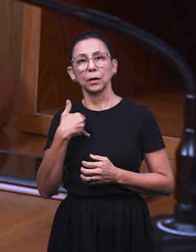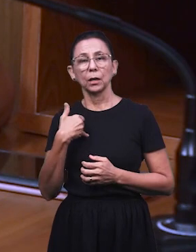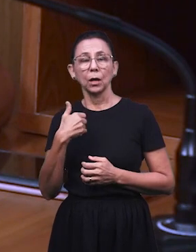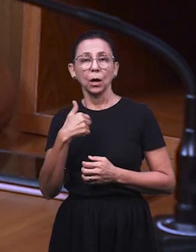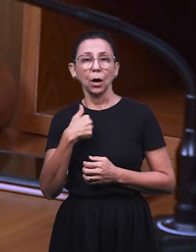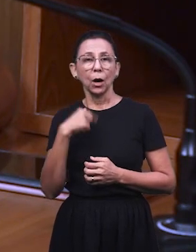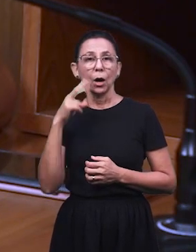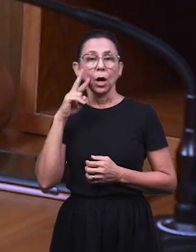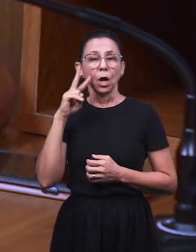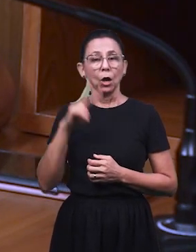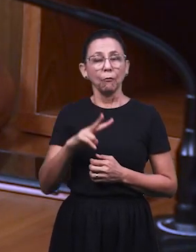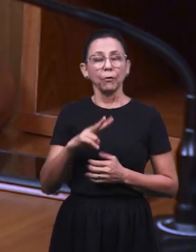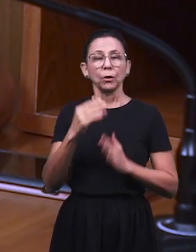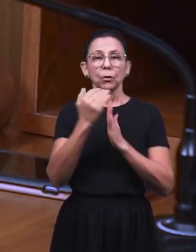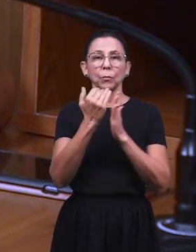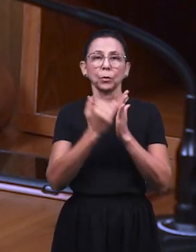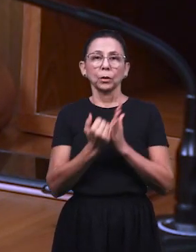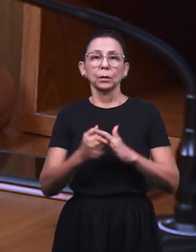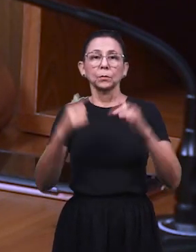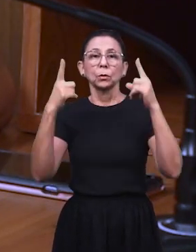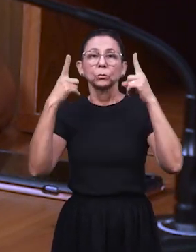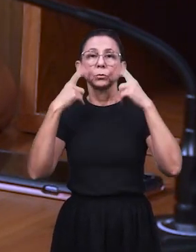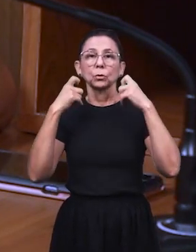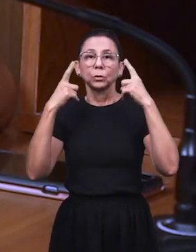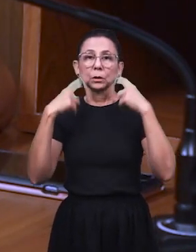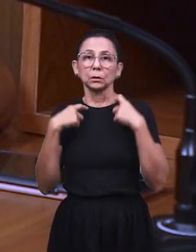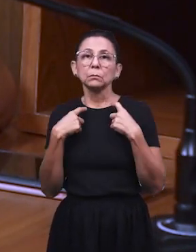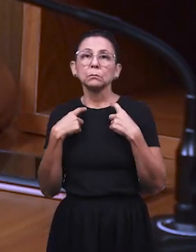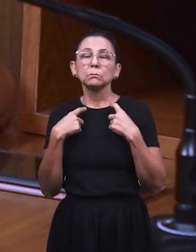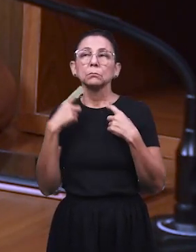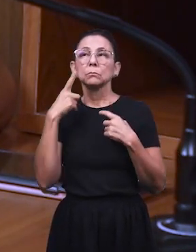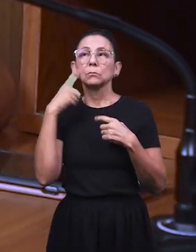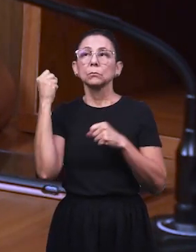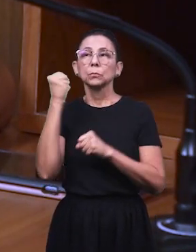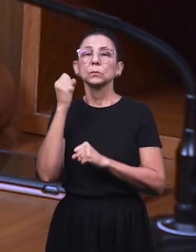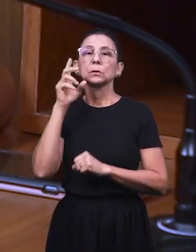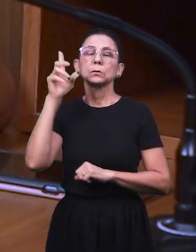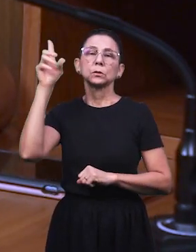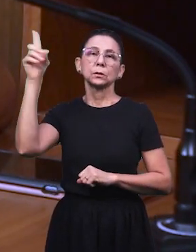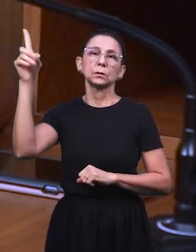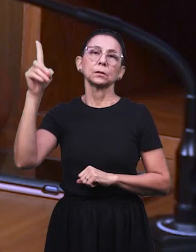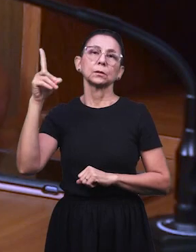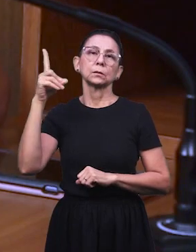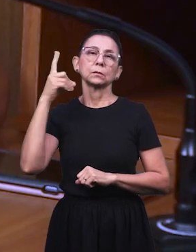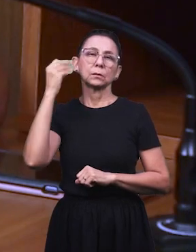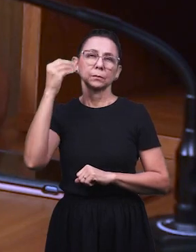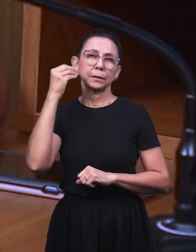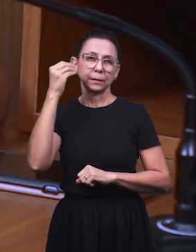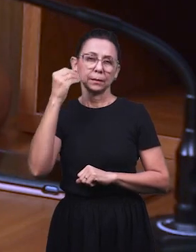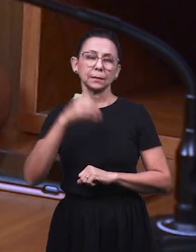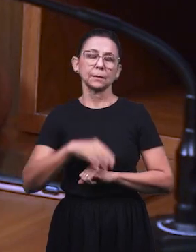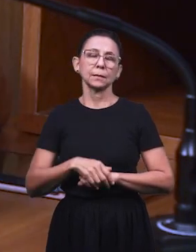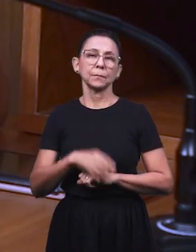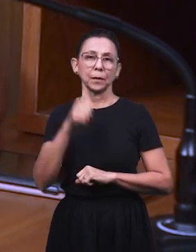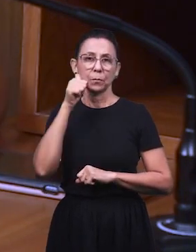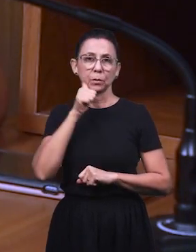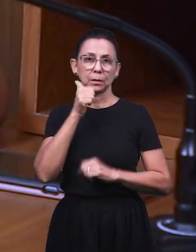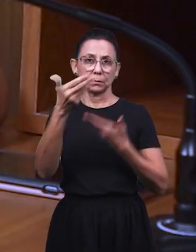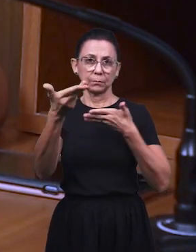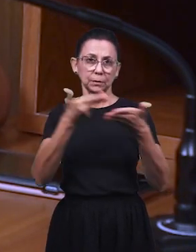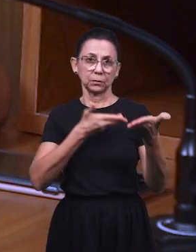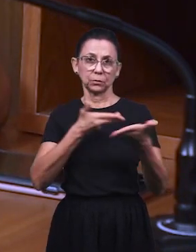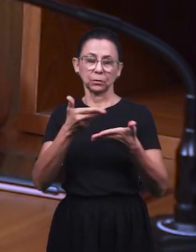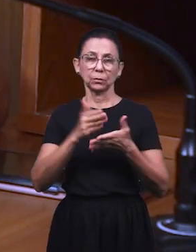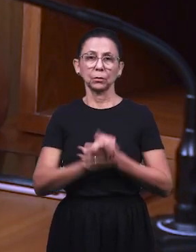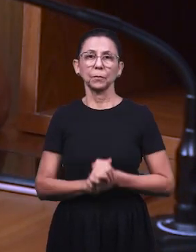pranto. Tamanho é o poder do nosso Deus. Uma das experiências que foi contada, a irmã compartilhou comigo que ela